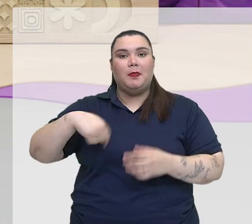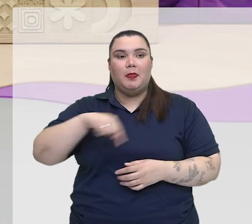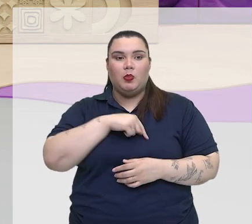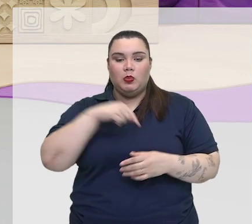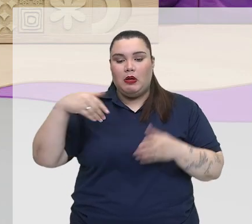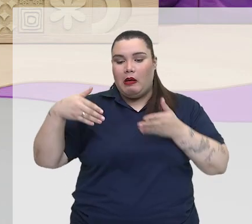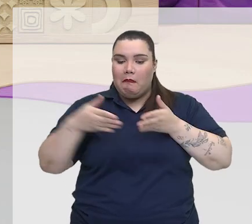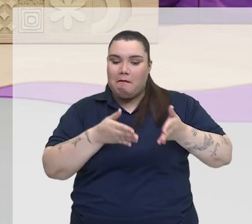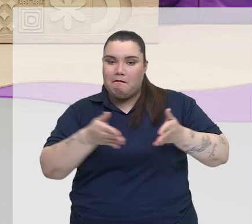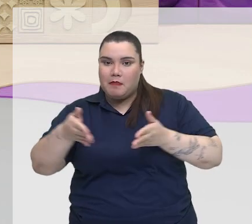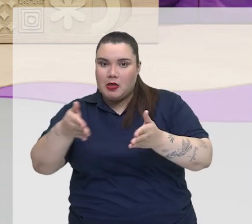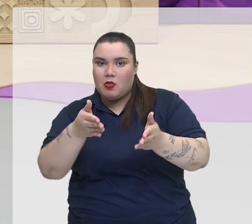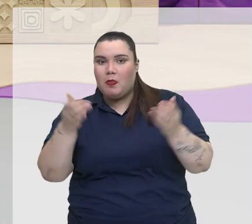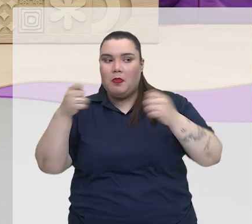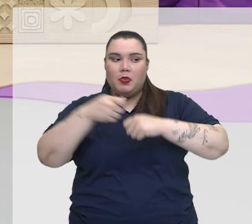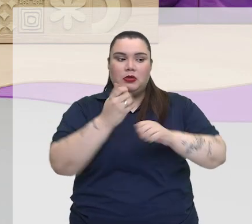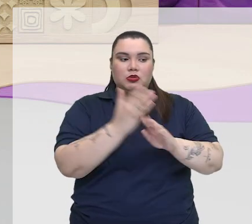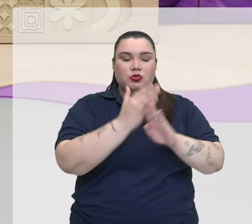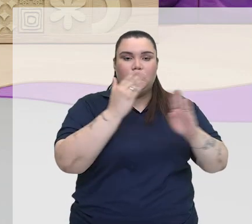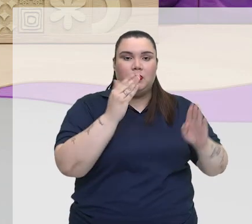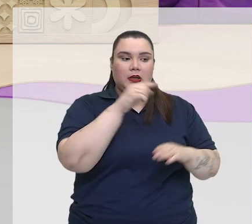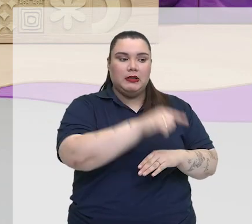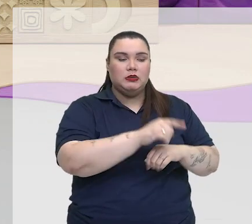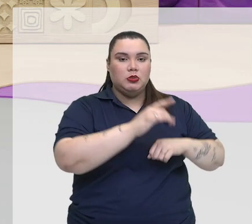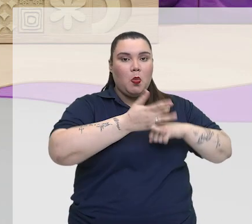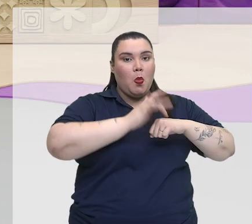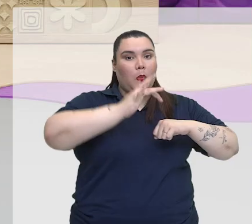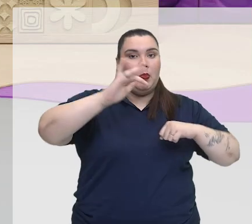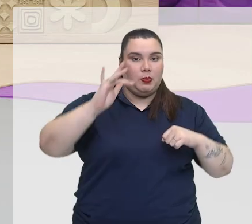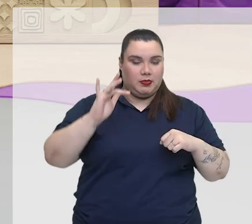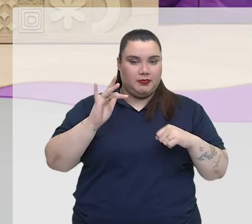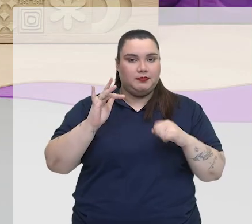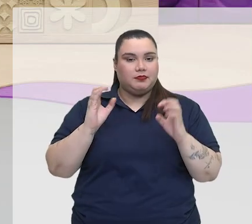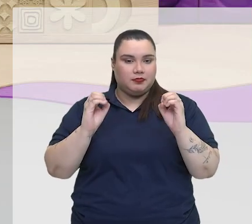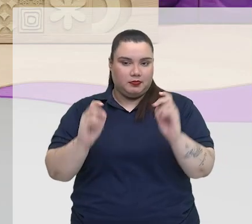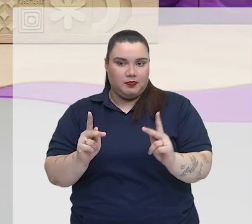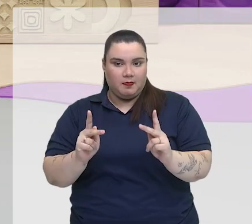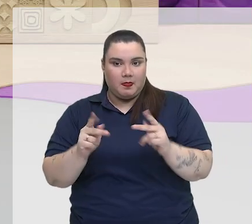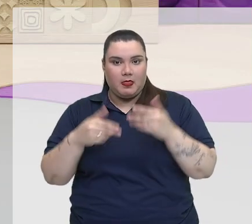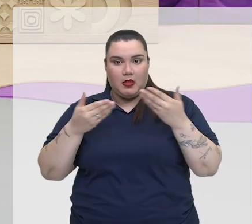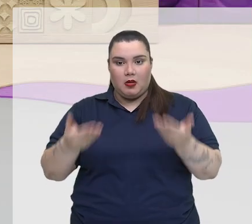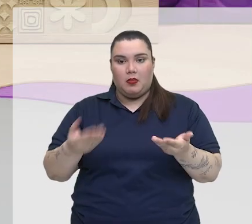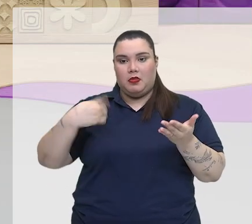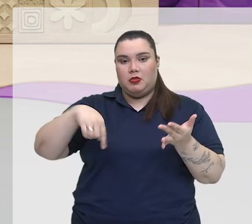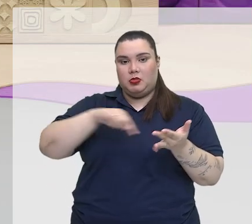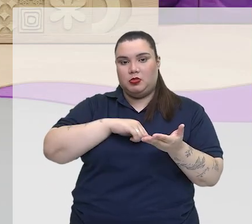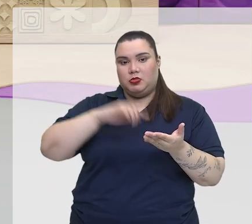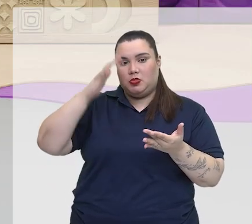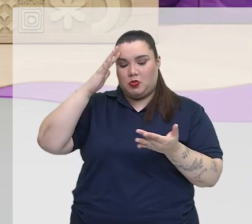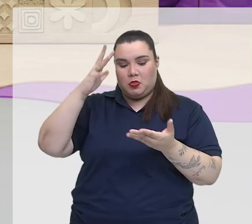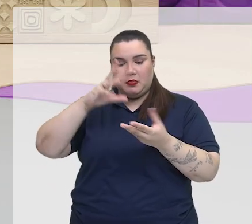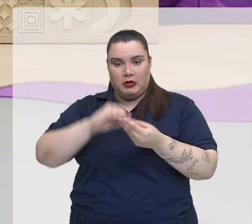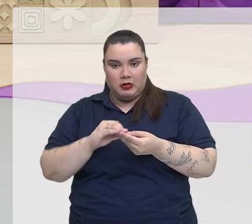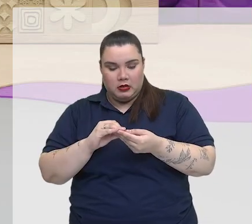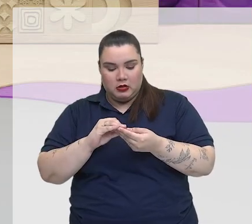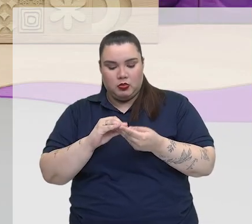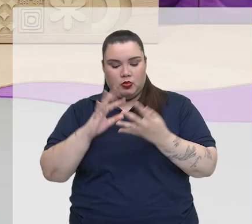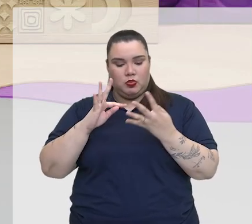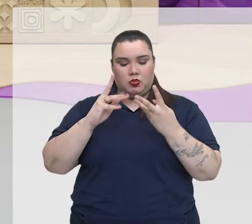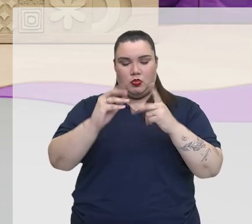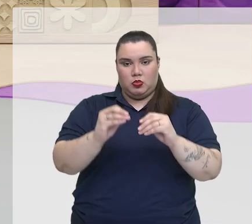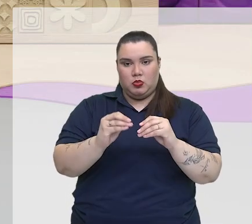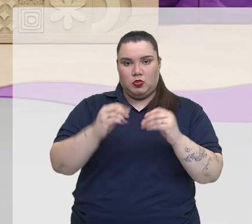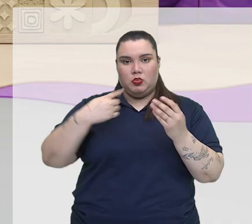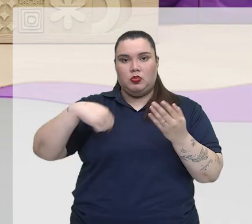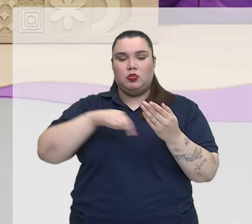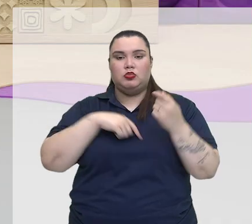um determinado tesouro. Beleza? Então, automaticamente, para nós completarmos essas tarefas,